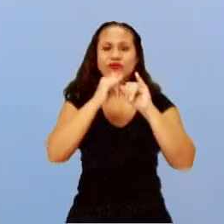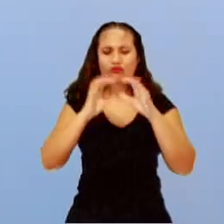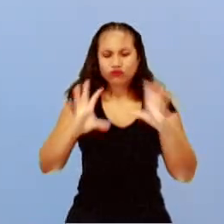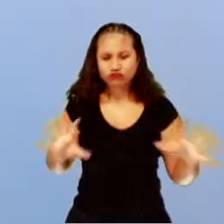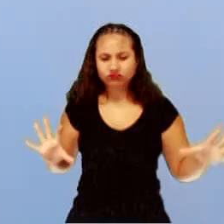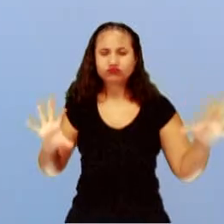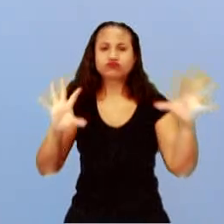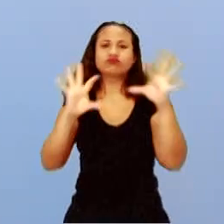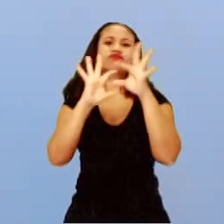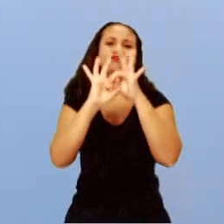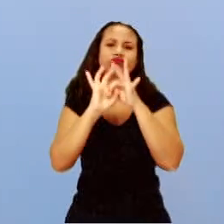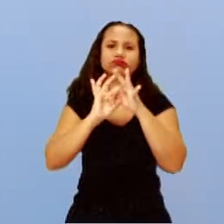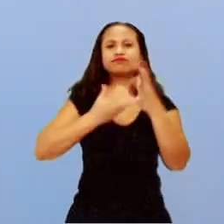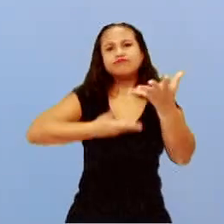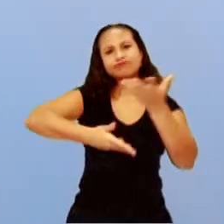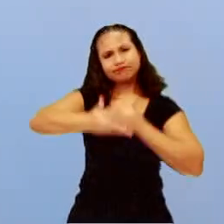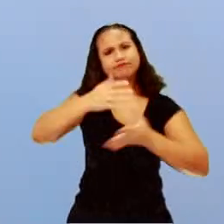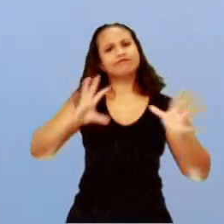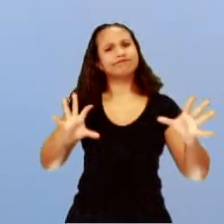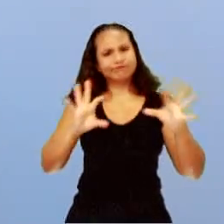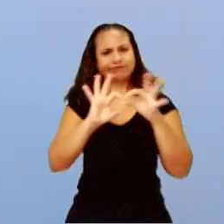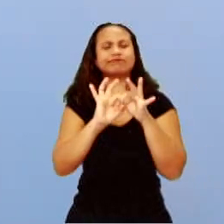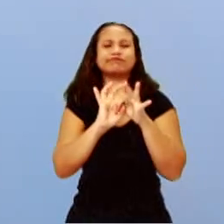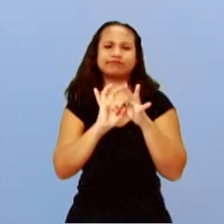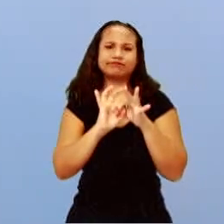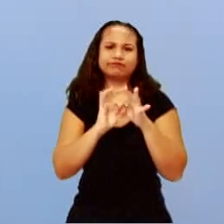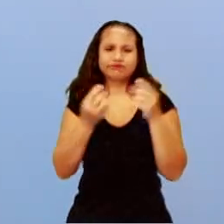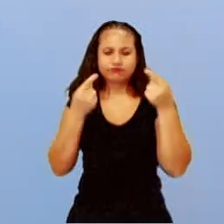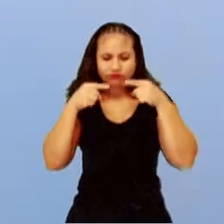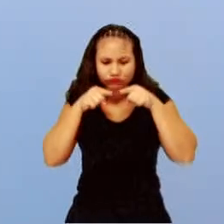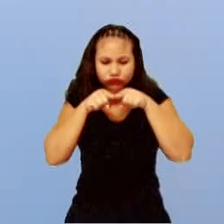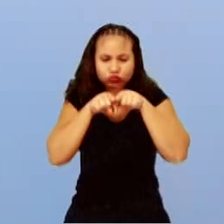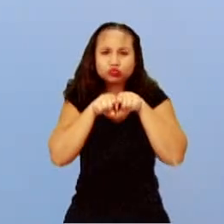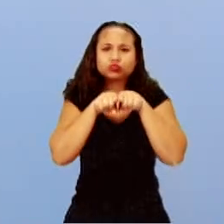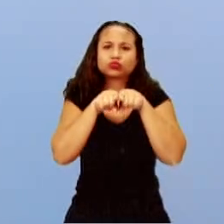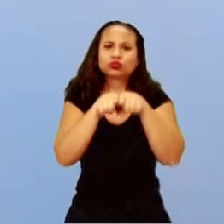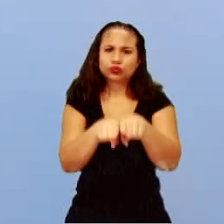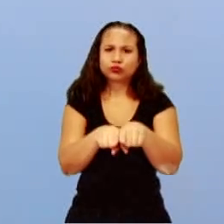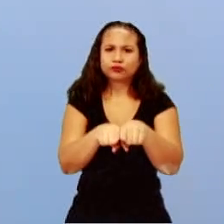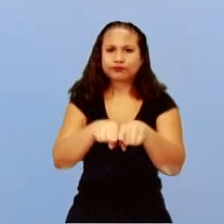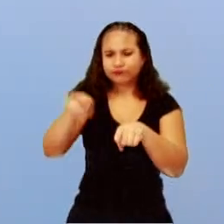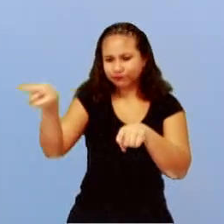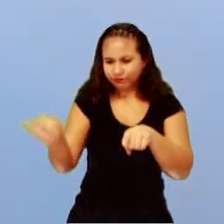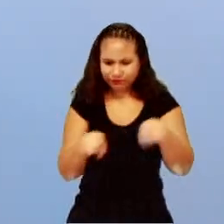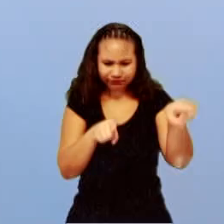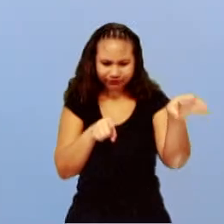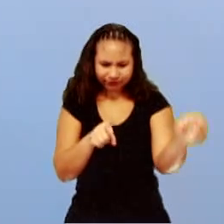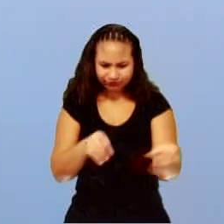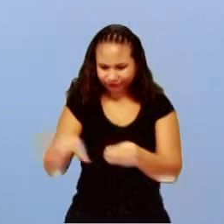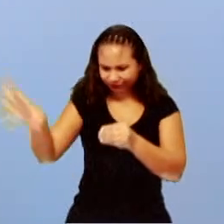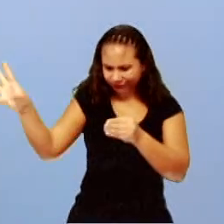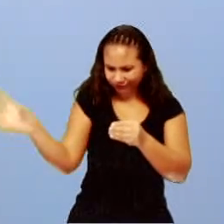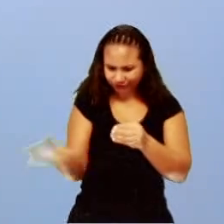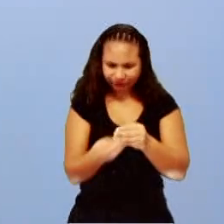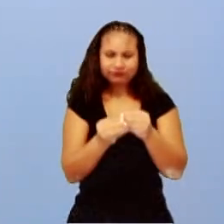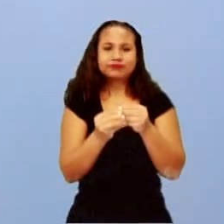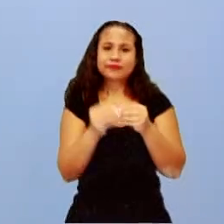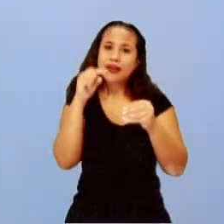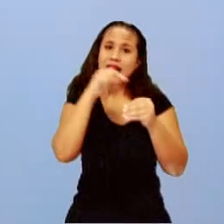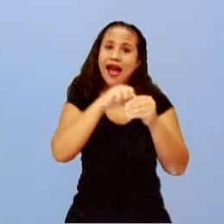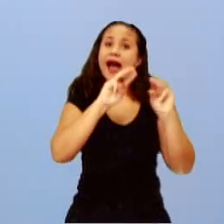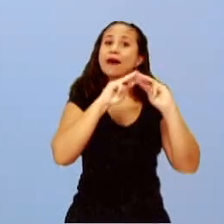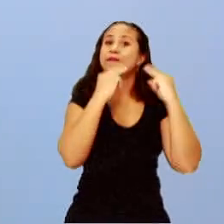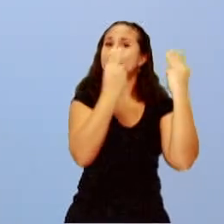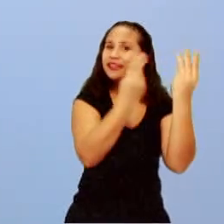estão intimamente ligados. Um não sobrevive sem o outro, né? A matéria precisa de